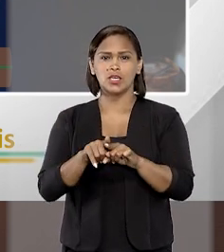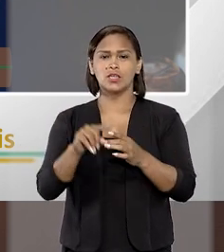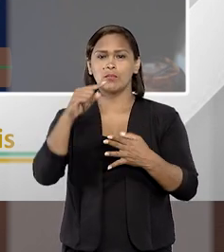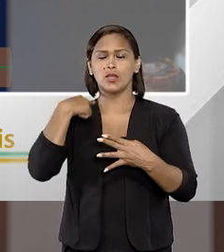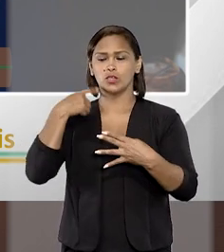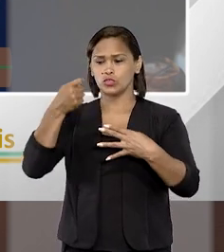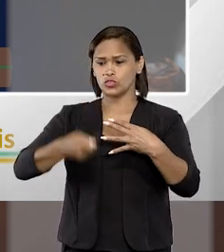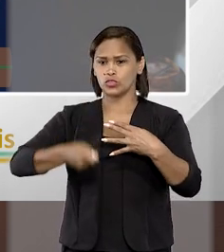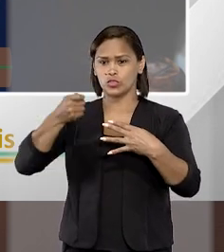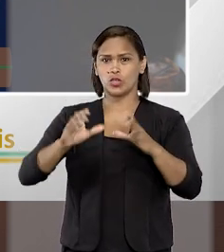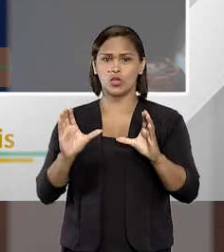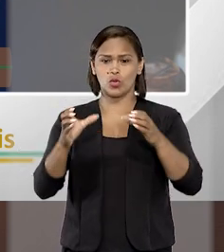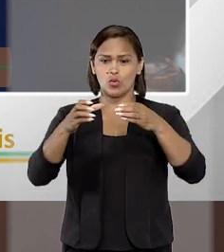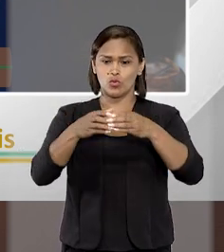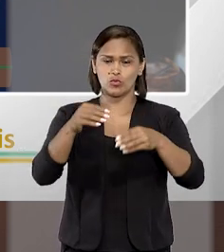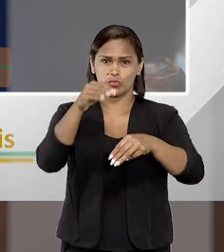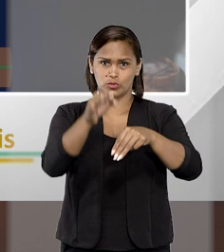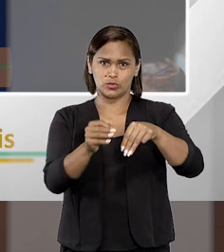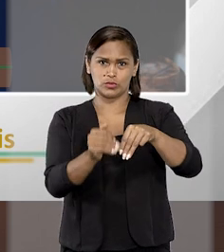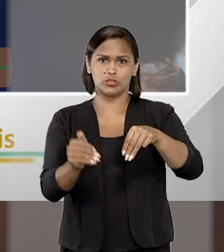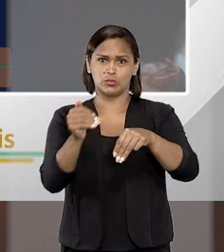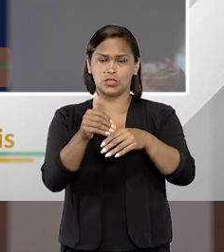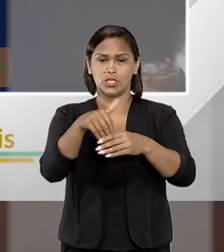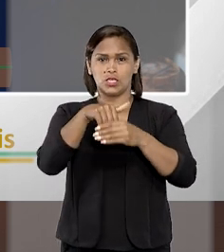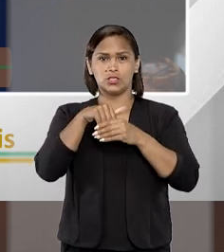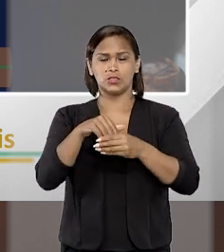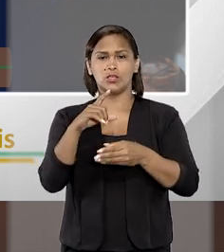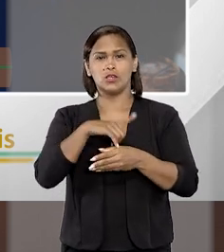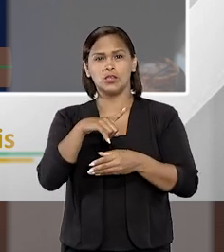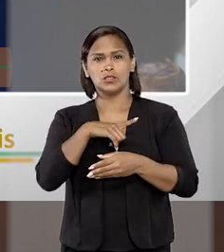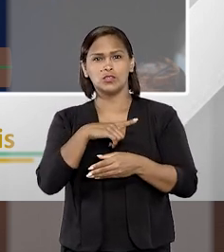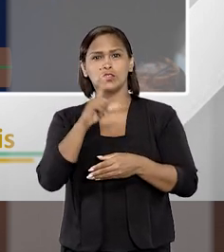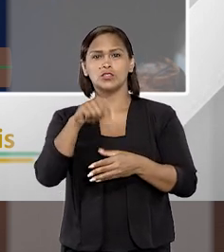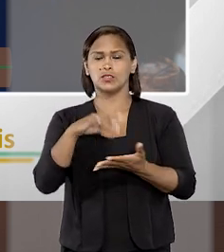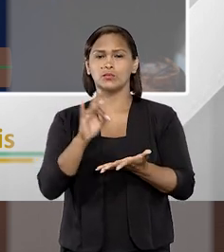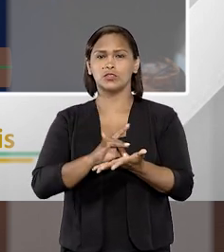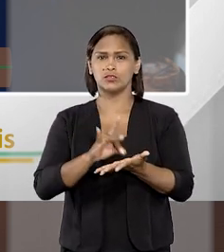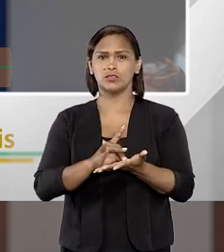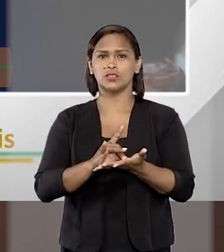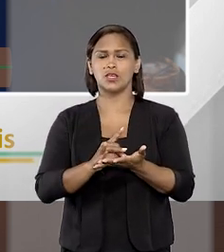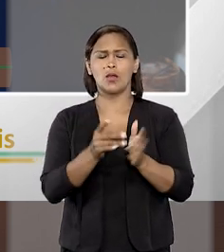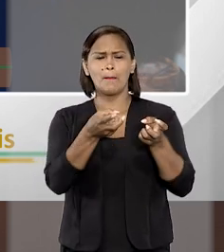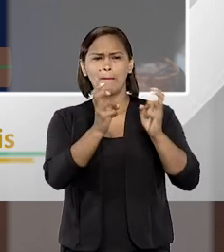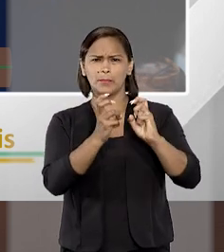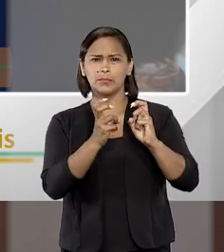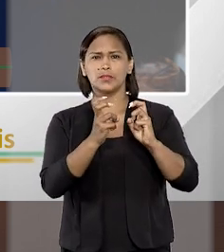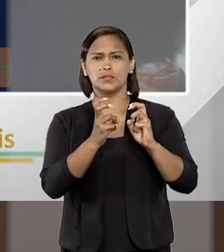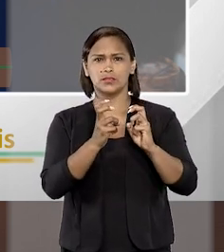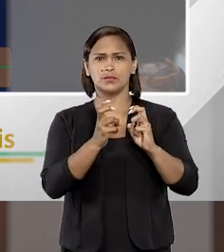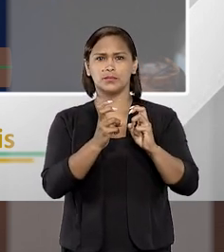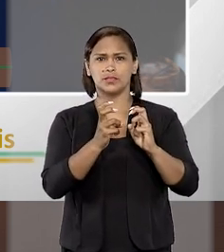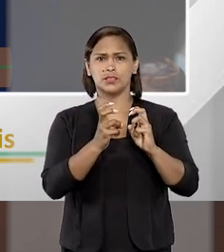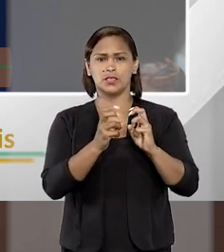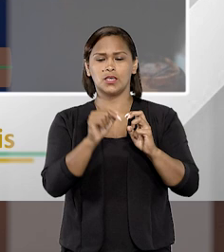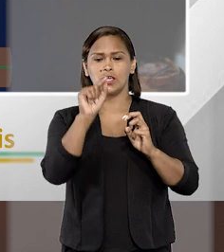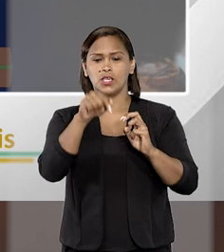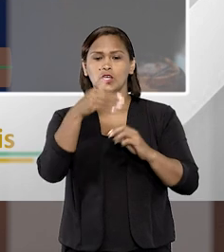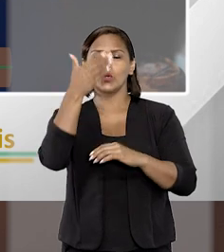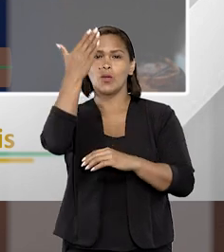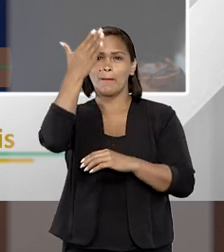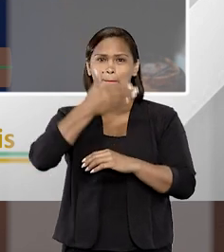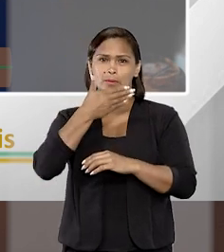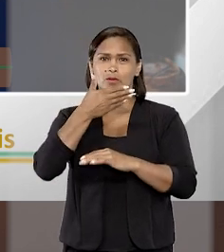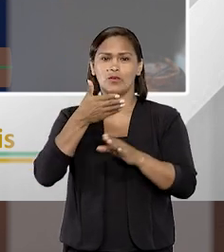forma monocrática quando colegiada nós temos É de fato ao percebermos e o